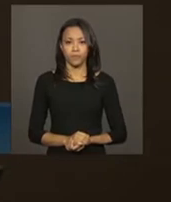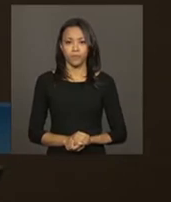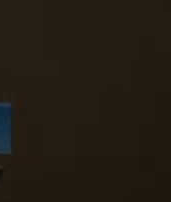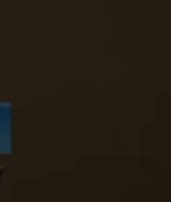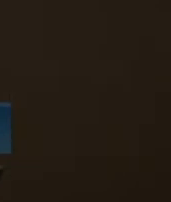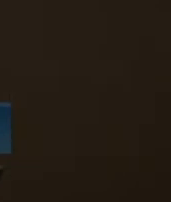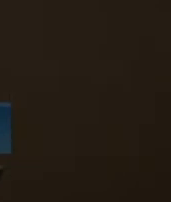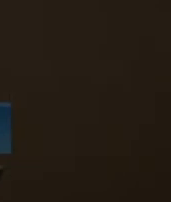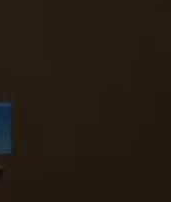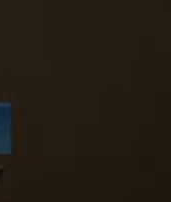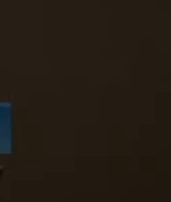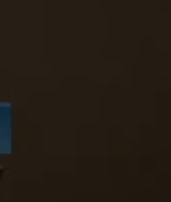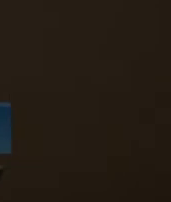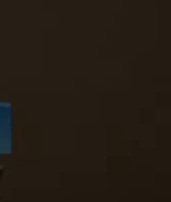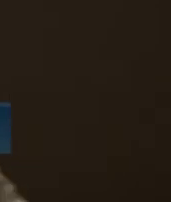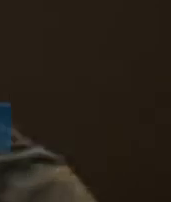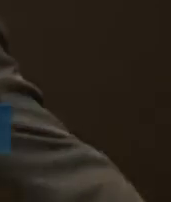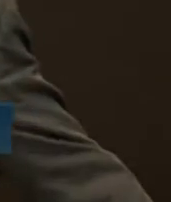senhores